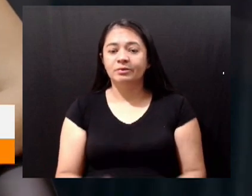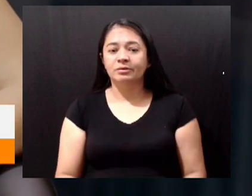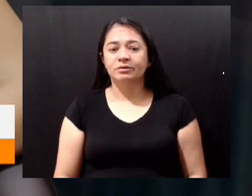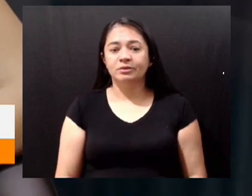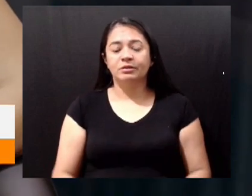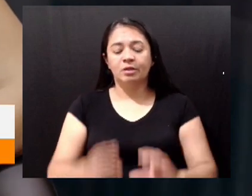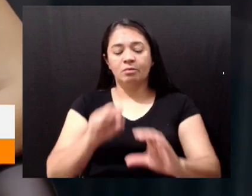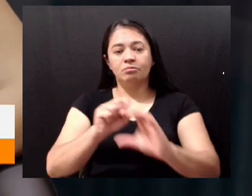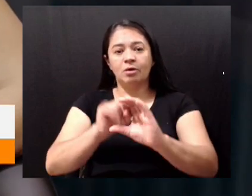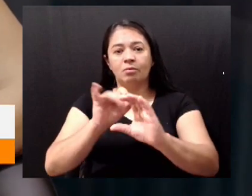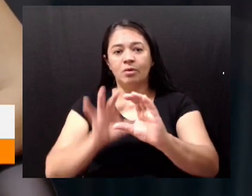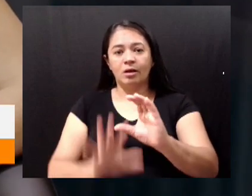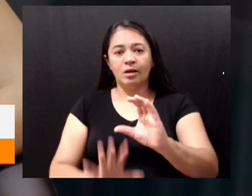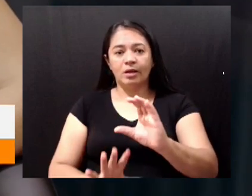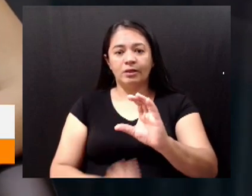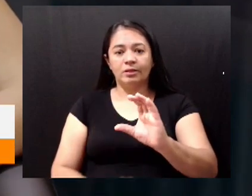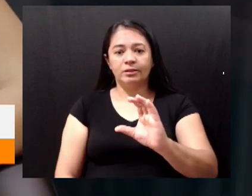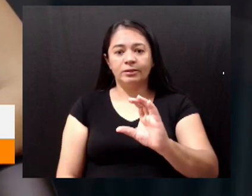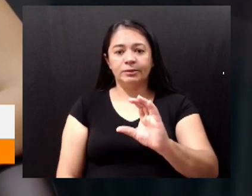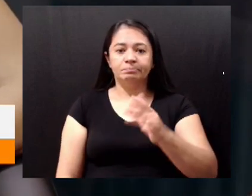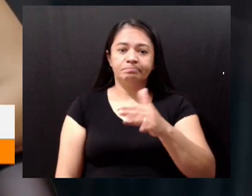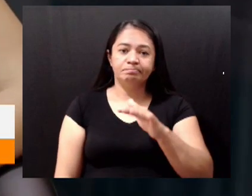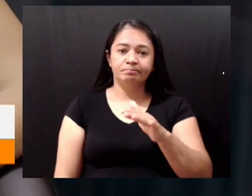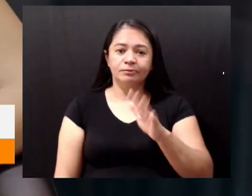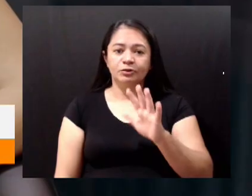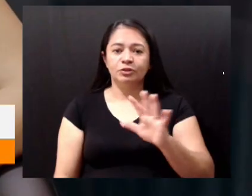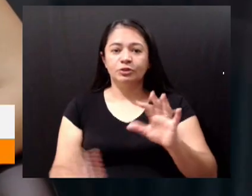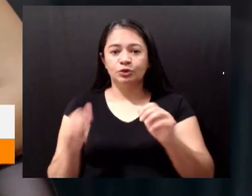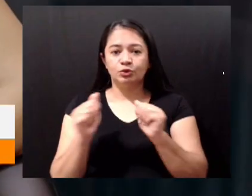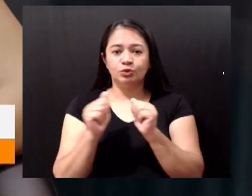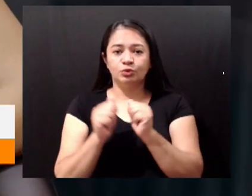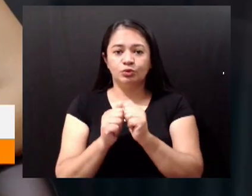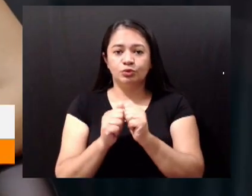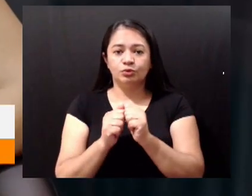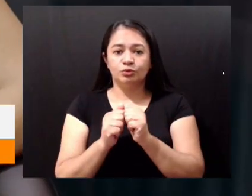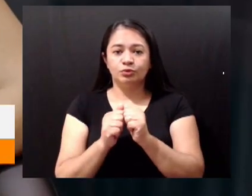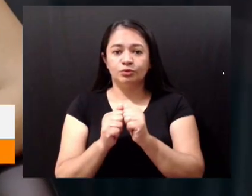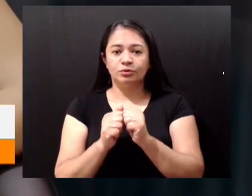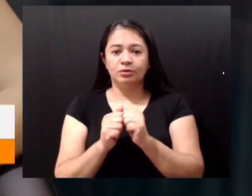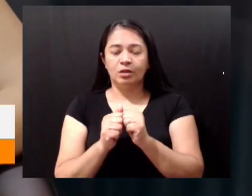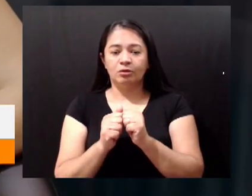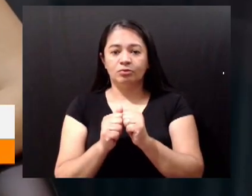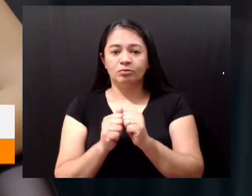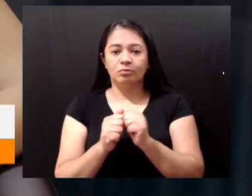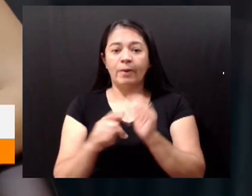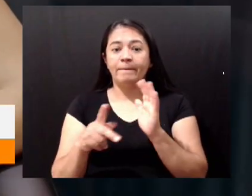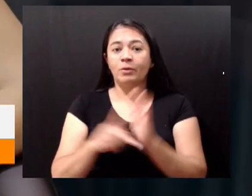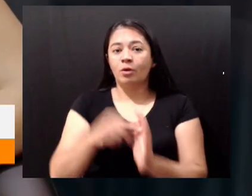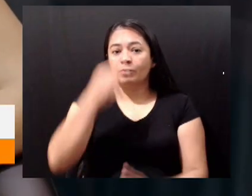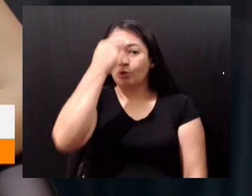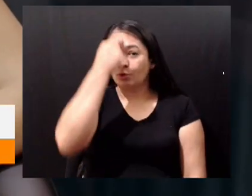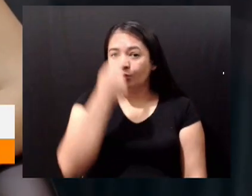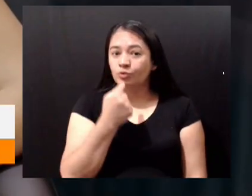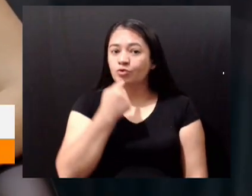muitas vezes, que está associado a algum traço de personalidade, né, Uhum. algumas questões de personalidade,